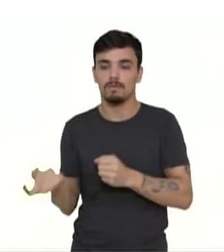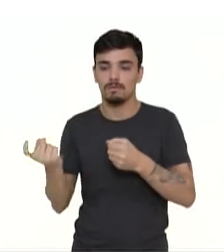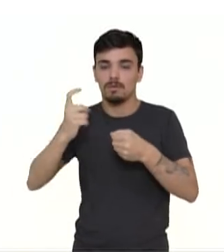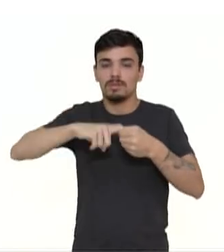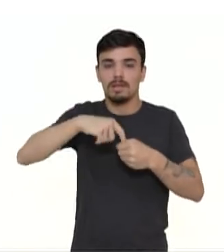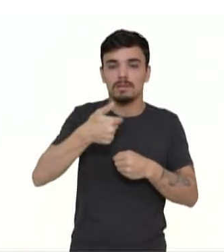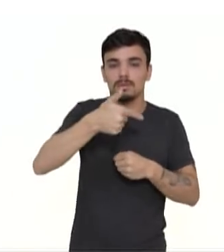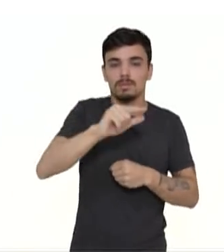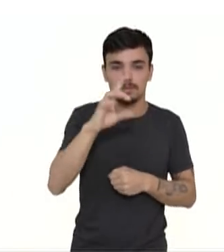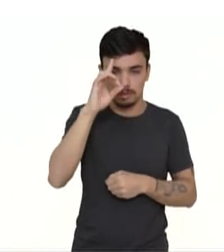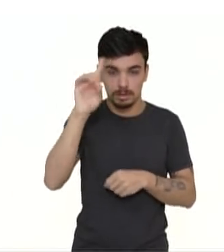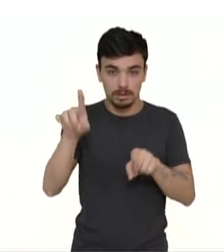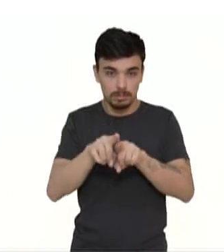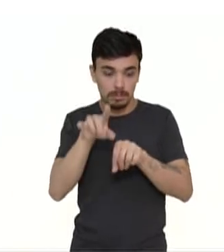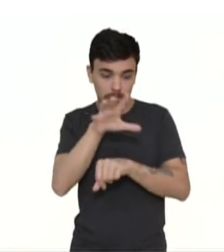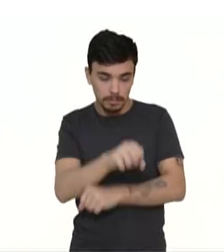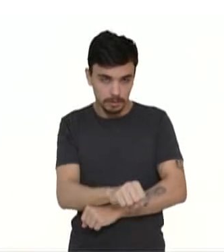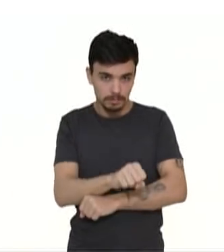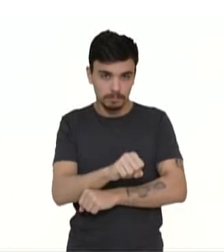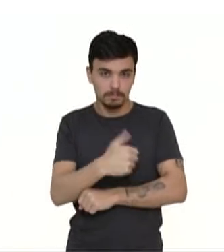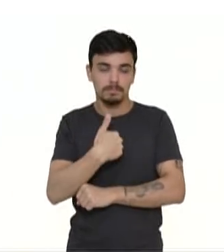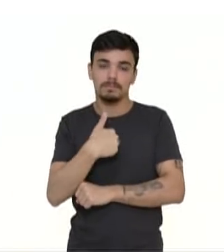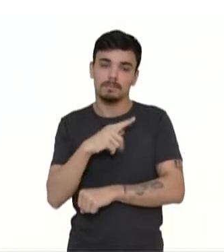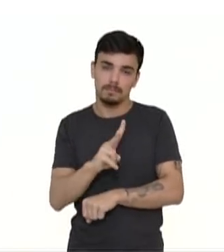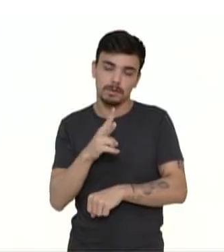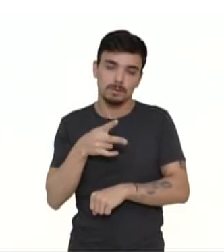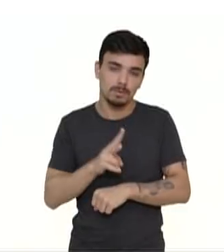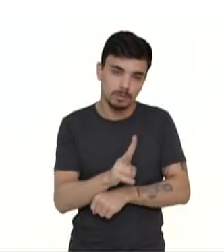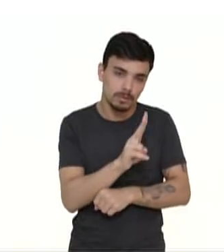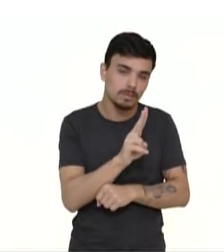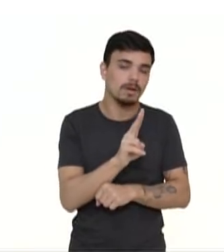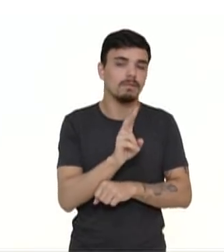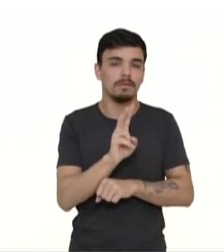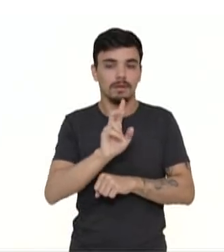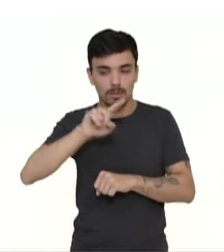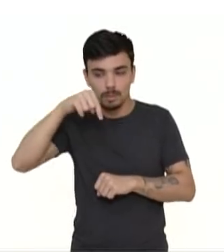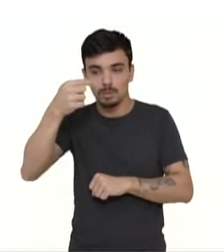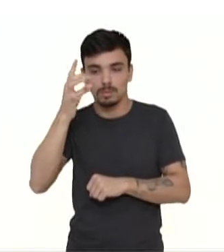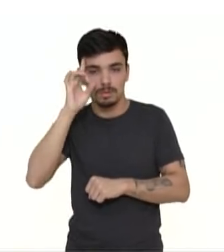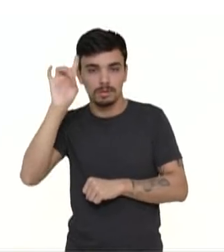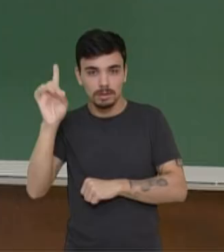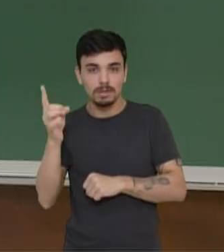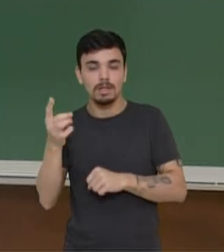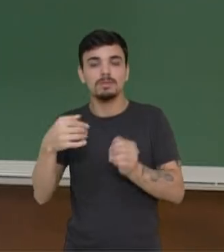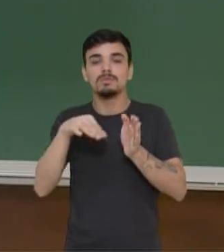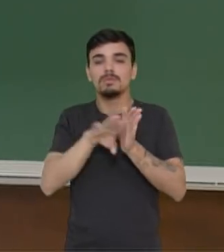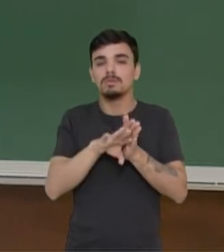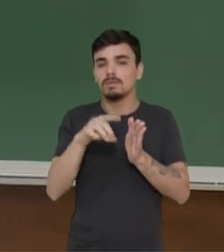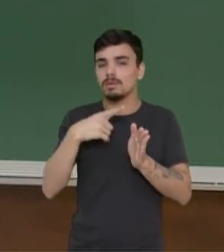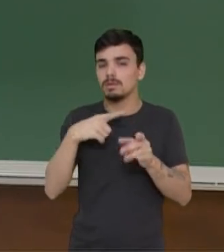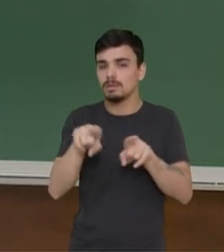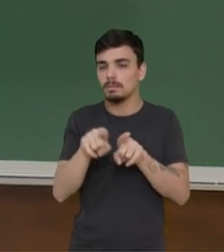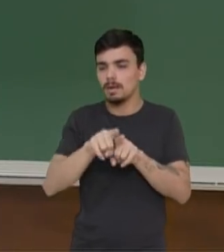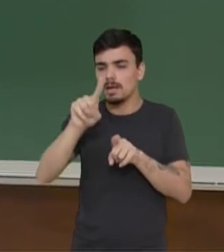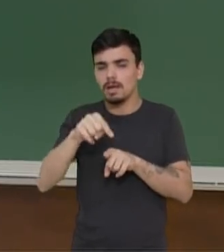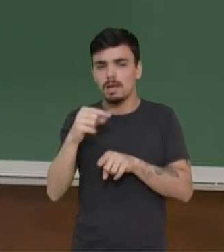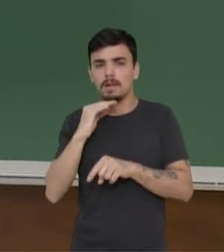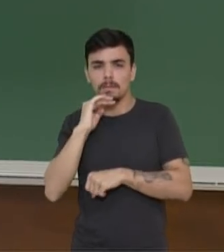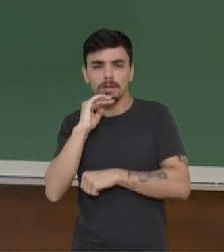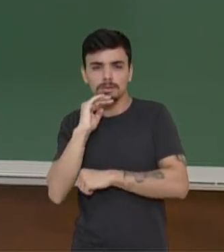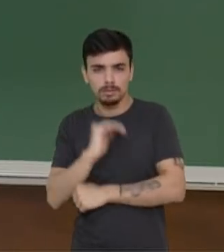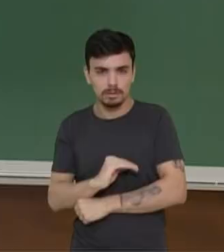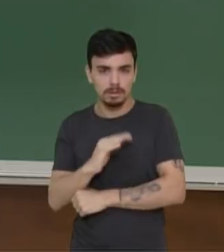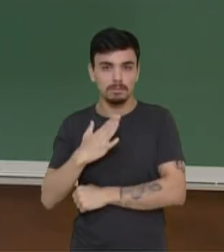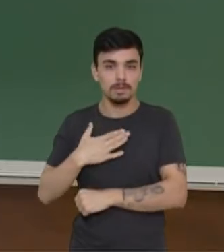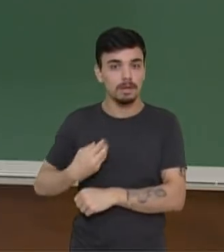dia seguinte para buscá-lo. Guiava-me a promessa do livro. O dia seguinte viria, os dias seguintes seriam mais tarde a